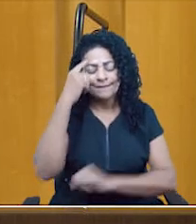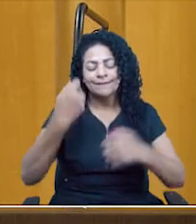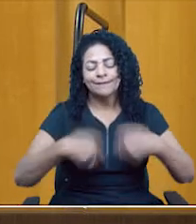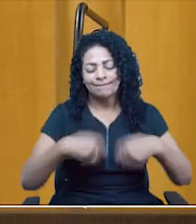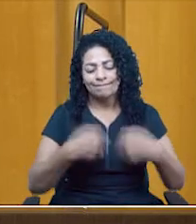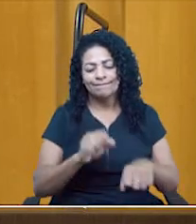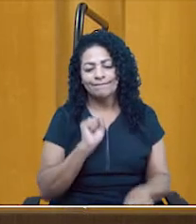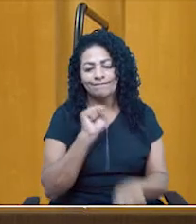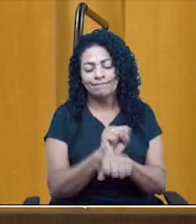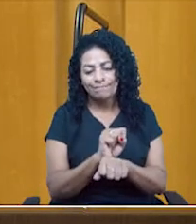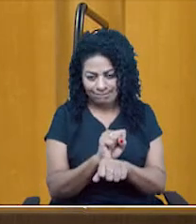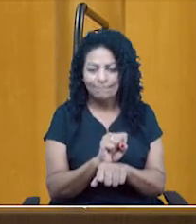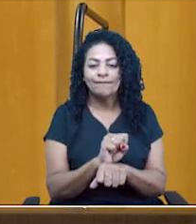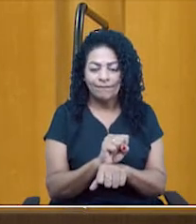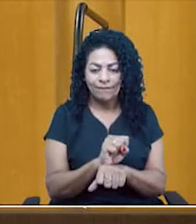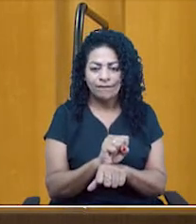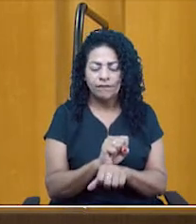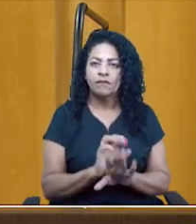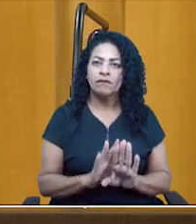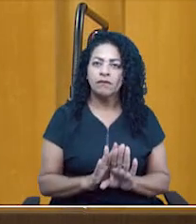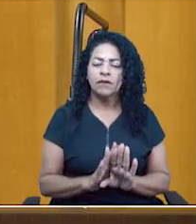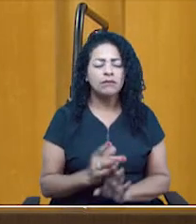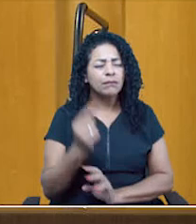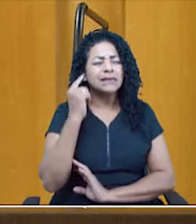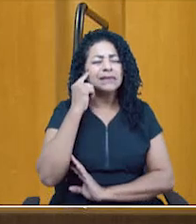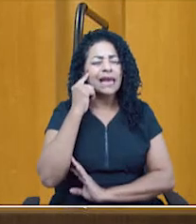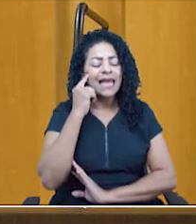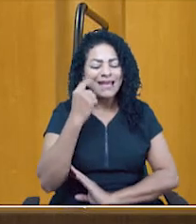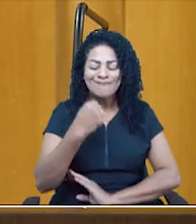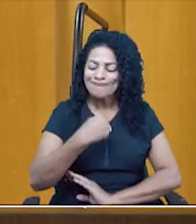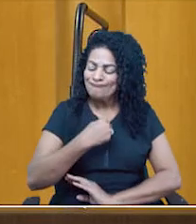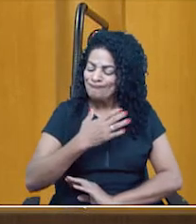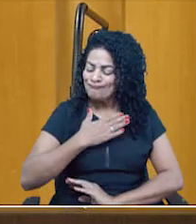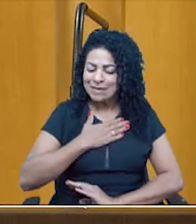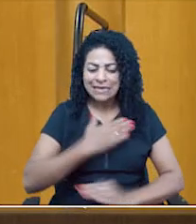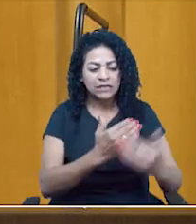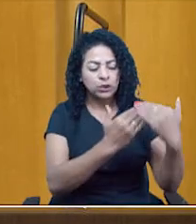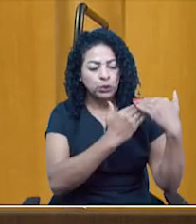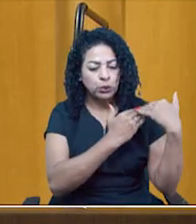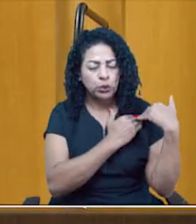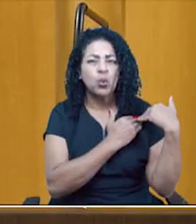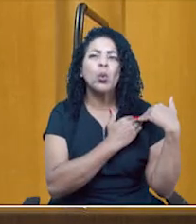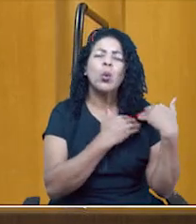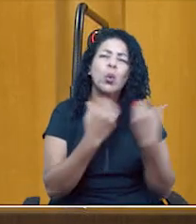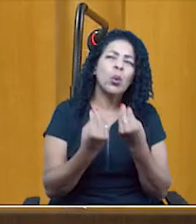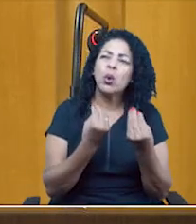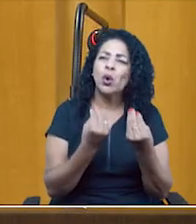Qual é a minha responsabilidade a cada vez que eu falo em nome do Estado?